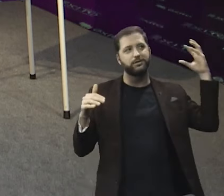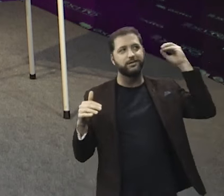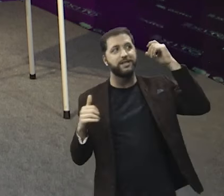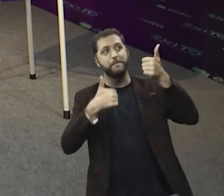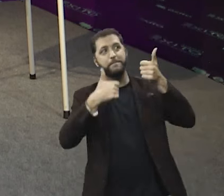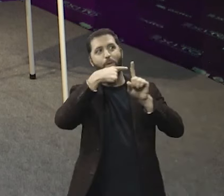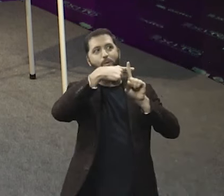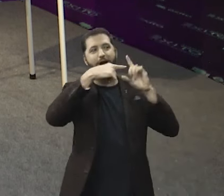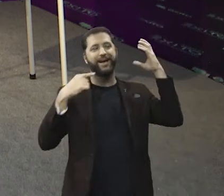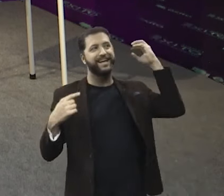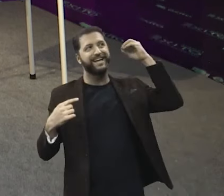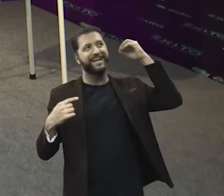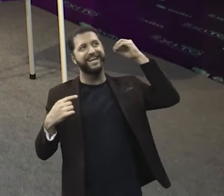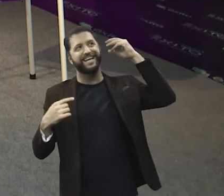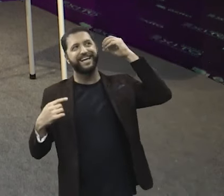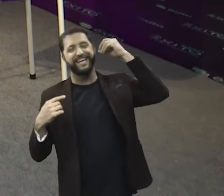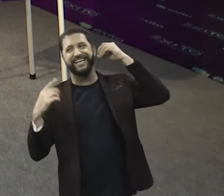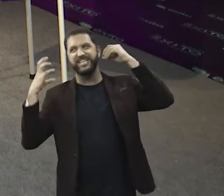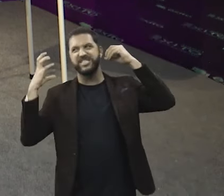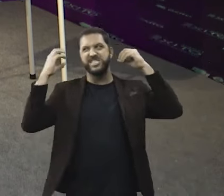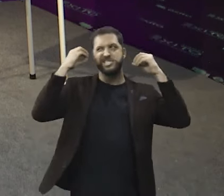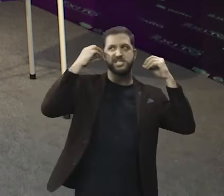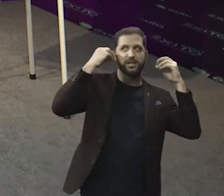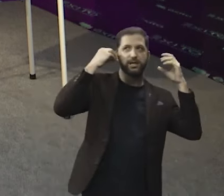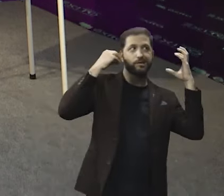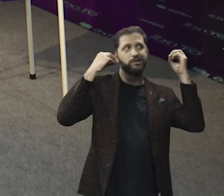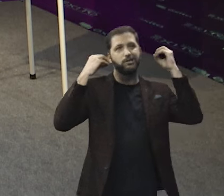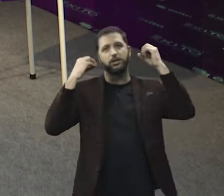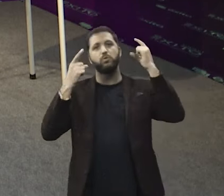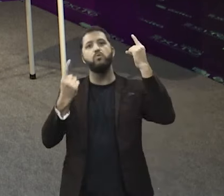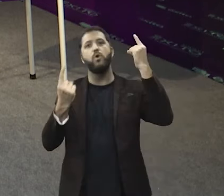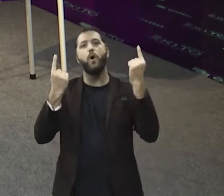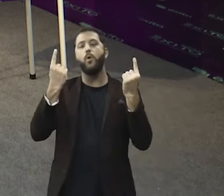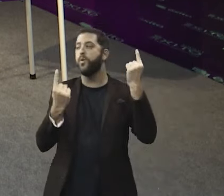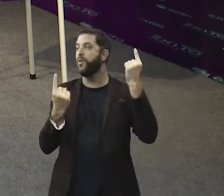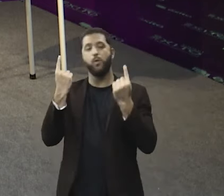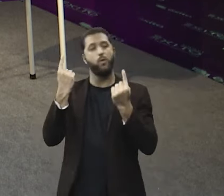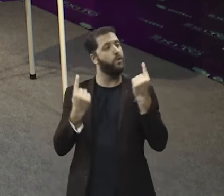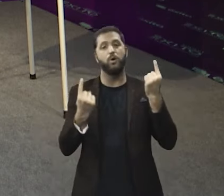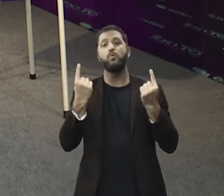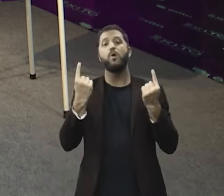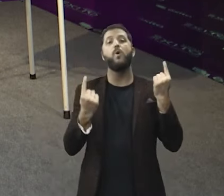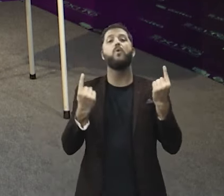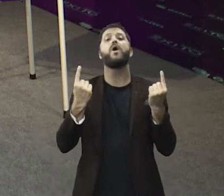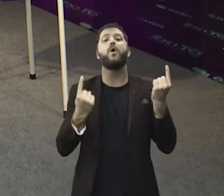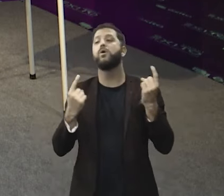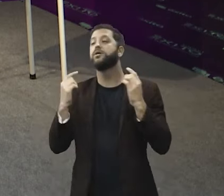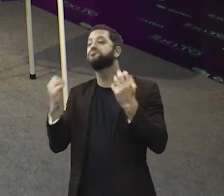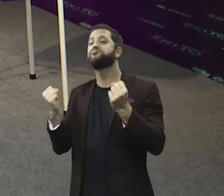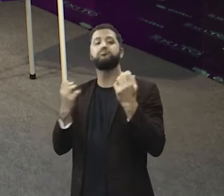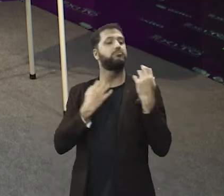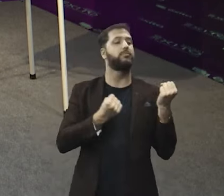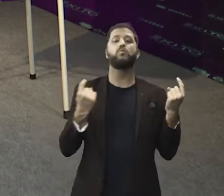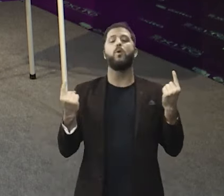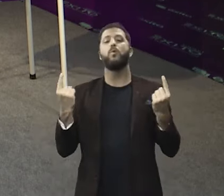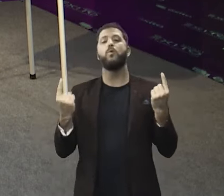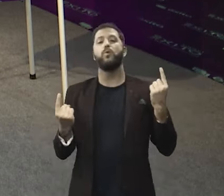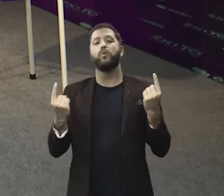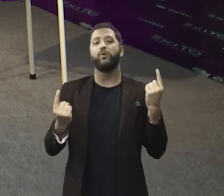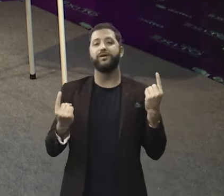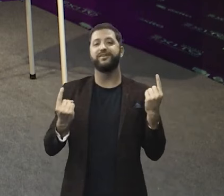acha que o ser humano vai escutar o bom ou o ruim o quê o quê o quê então ele vai agir